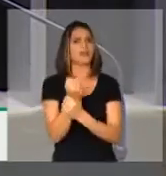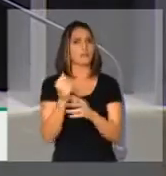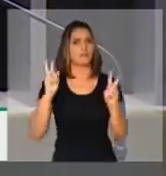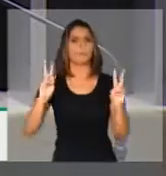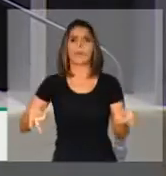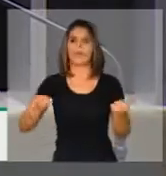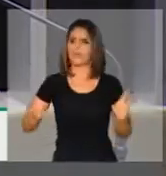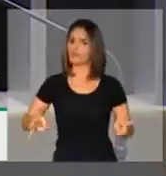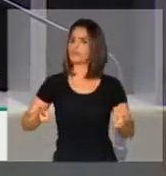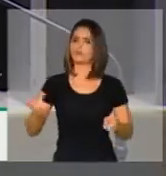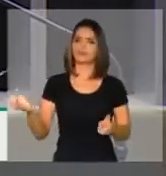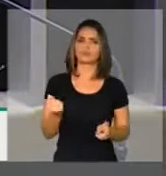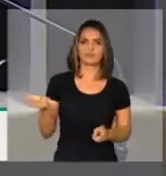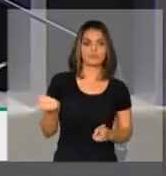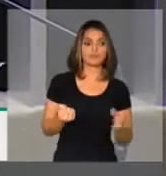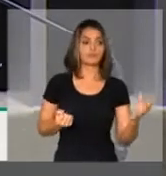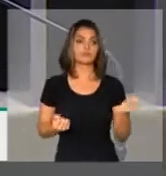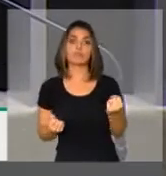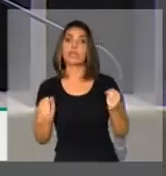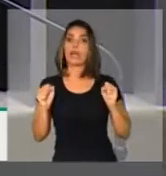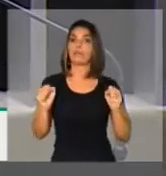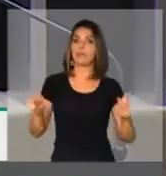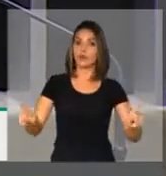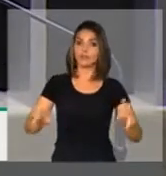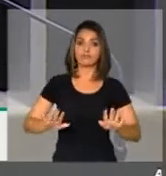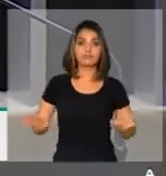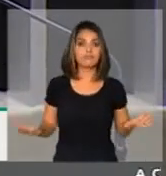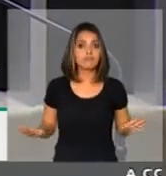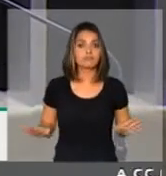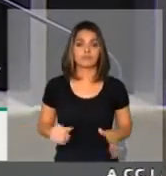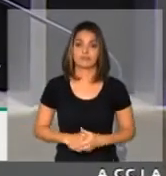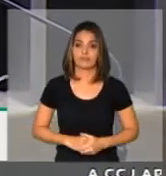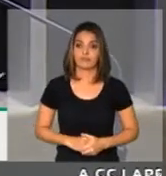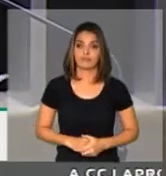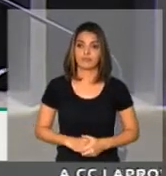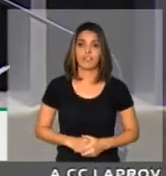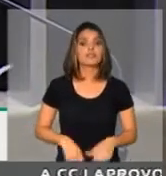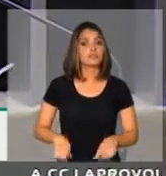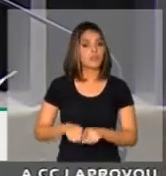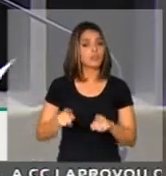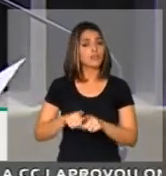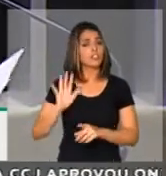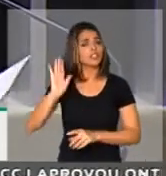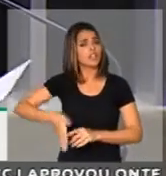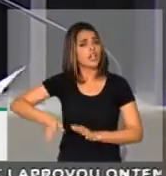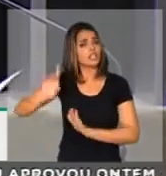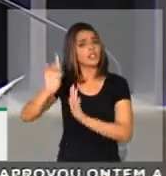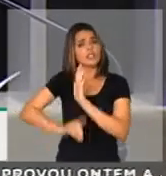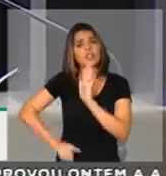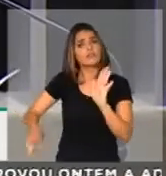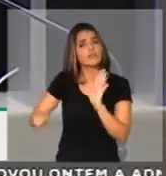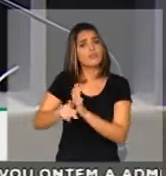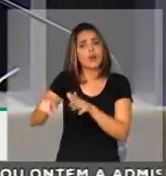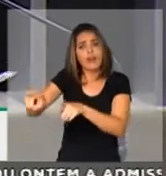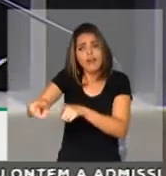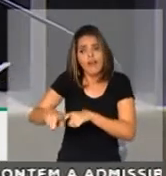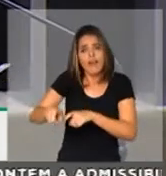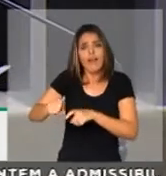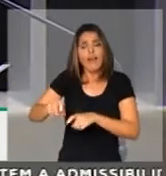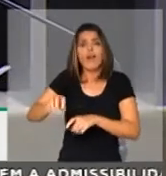manutenção dos seus benefícios. Não concordamos tão pouco, senhor presidente, em afastar o direito já garantido, por exemplo, aos garimpeiros,